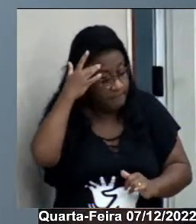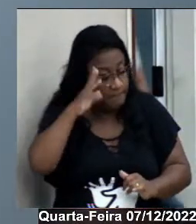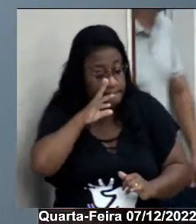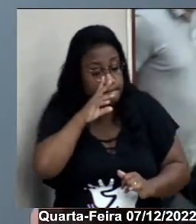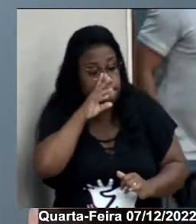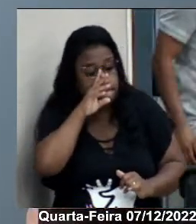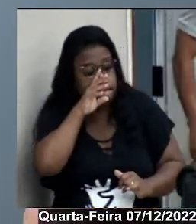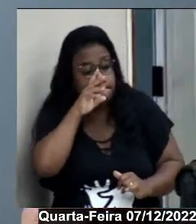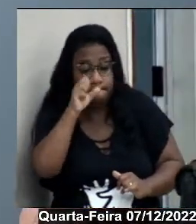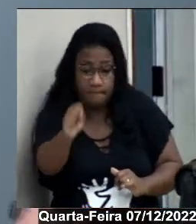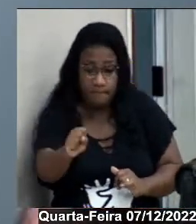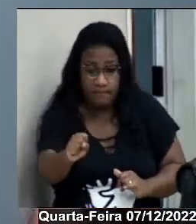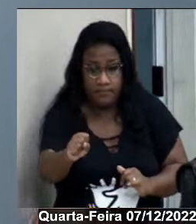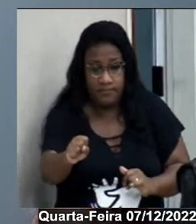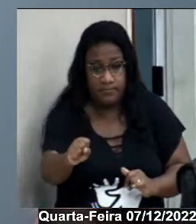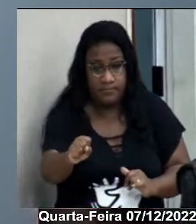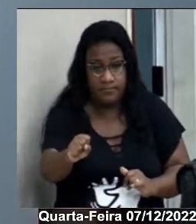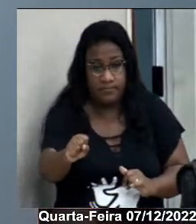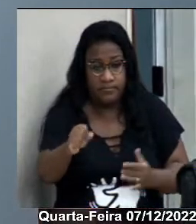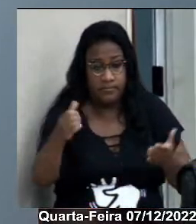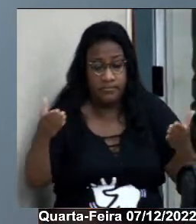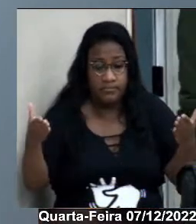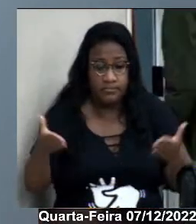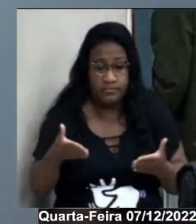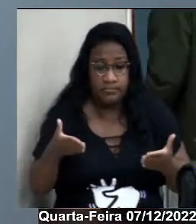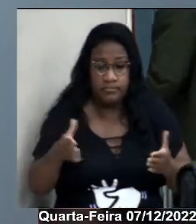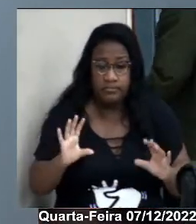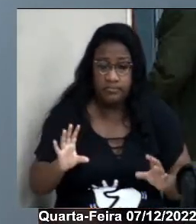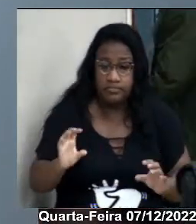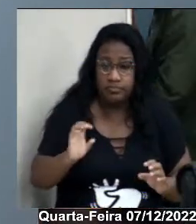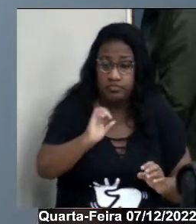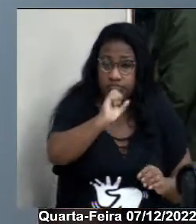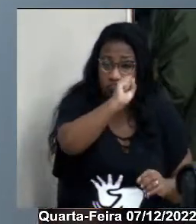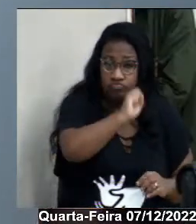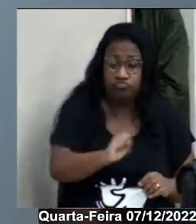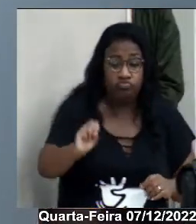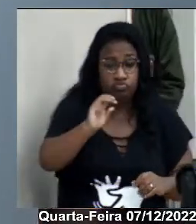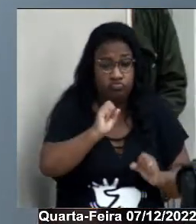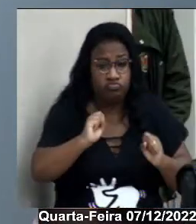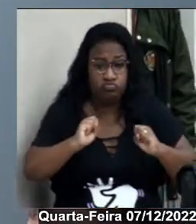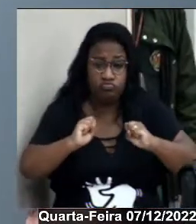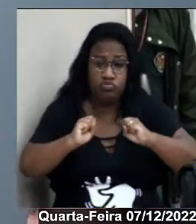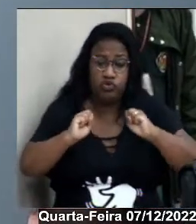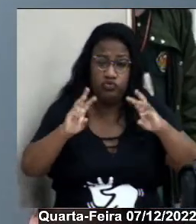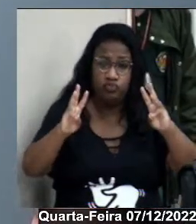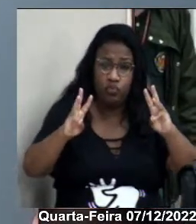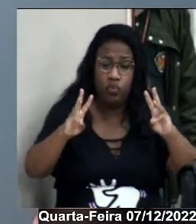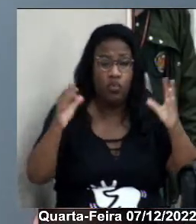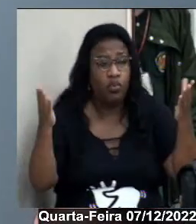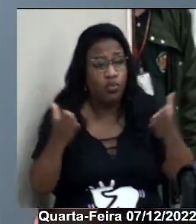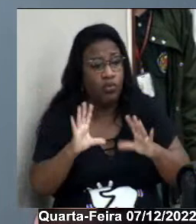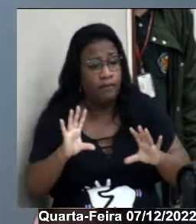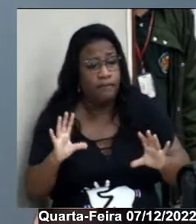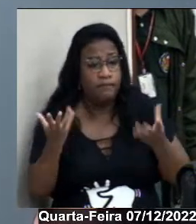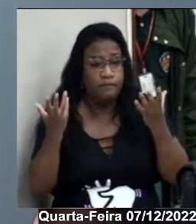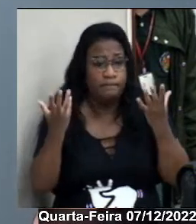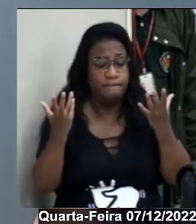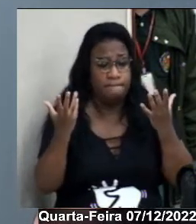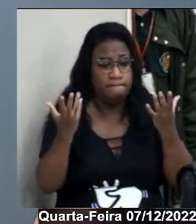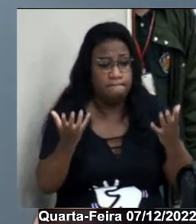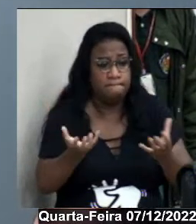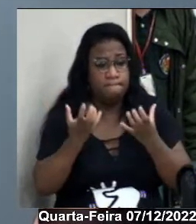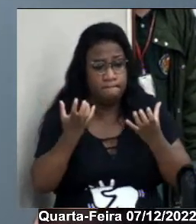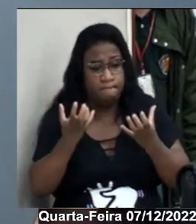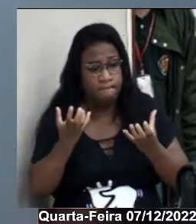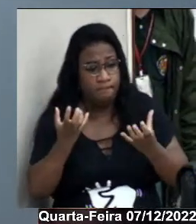boa, ela é medicinal, e nós fazíamos uma roda de choro embaixo de uma arueira gratuitamente para as pessoas. Por isso que é o verde, e o